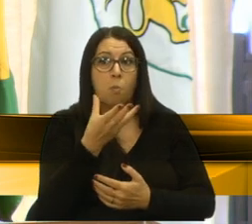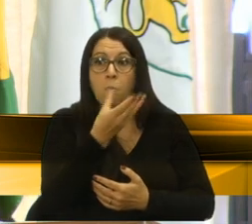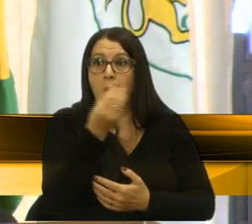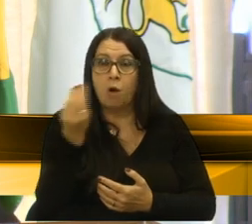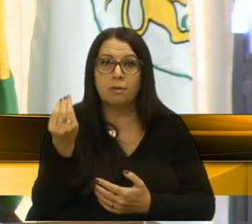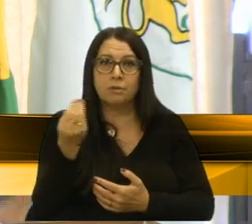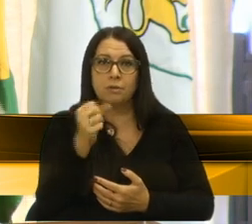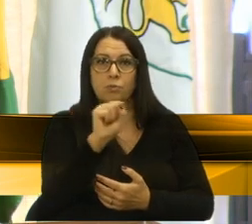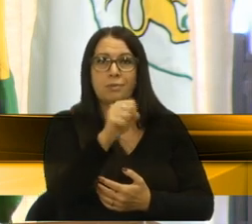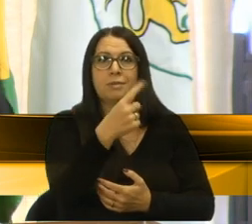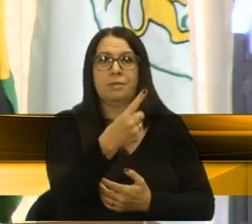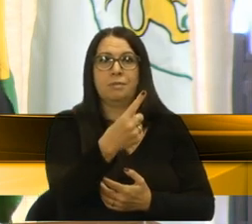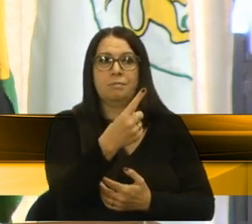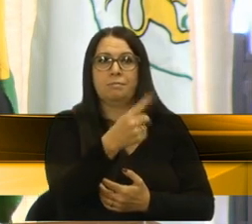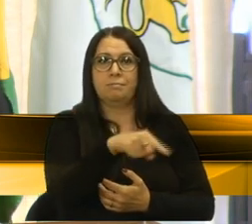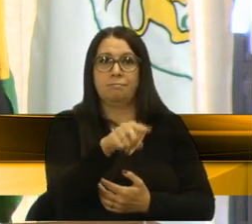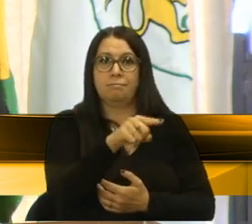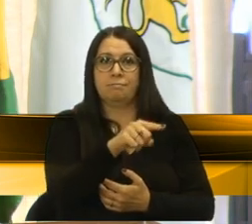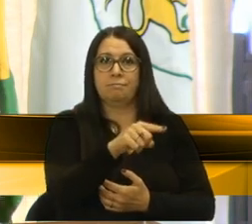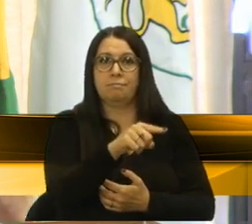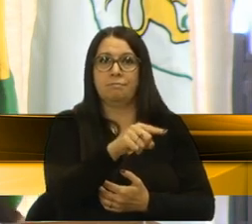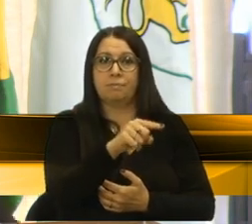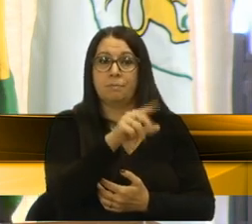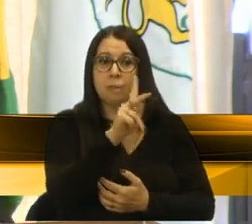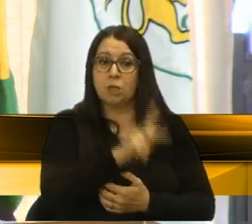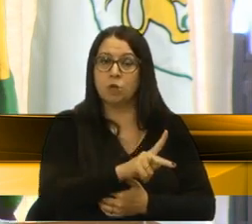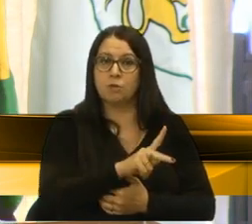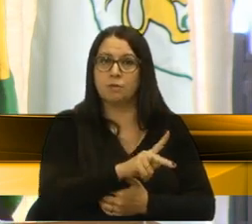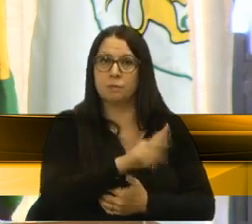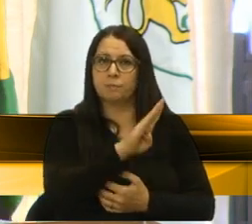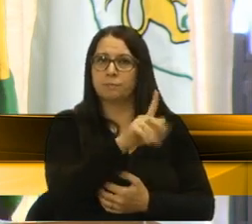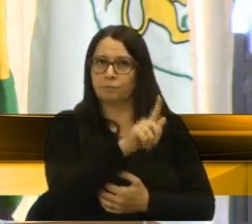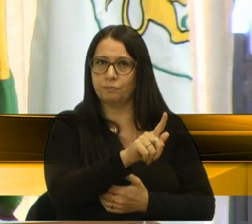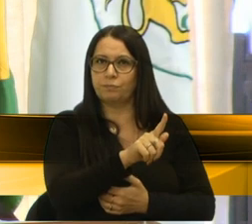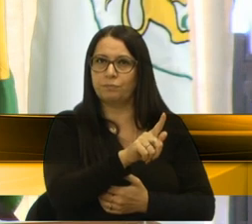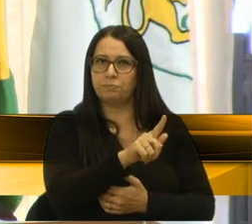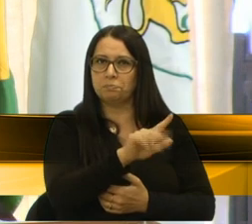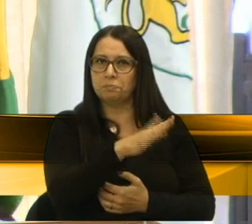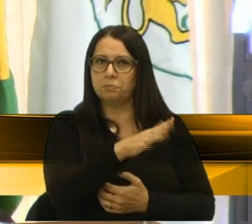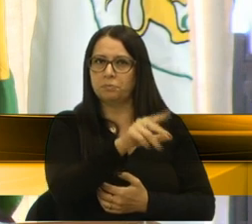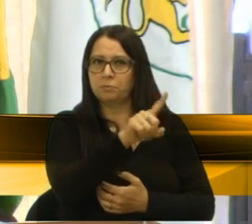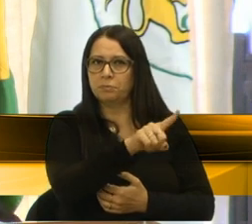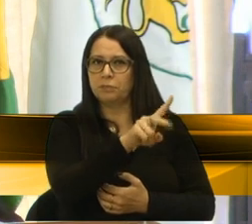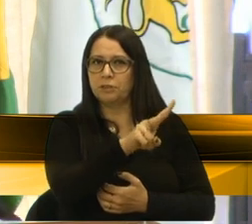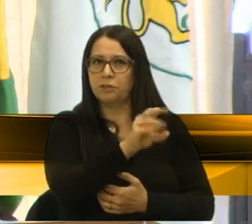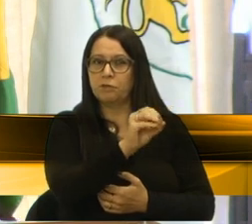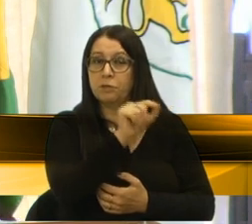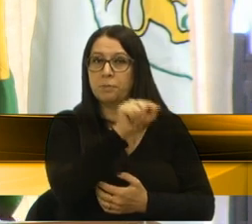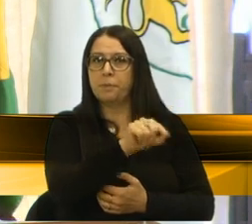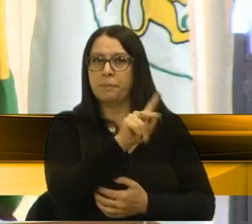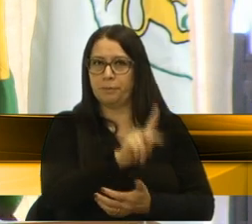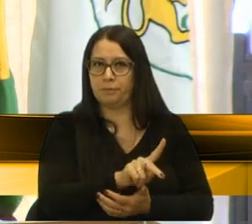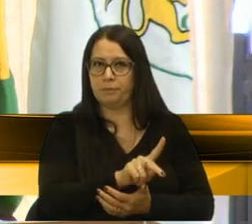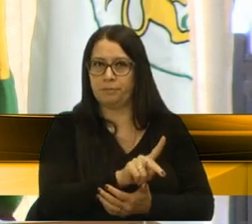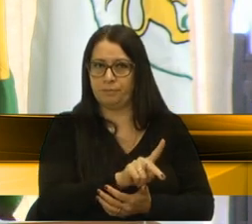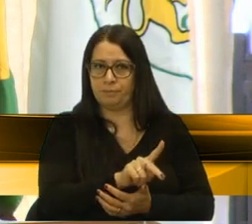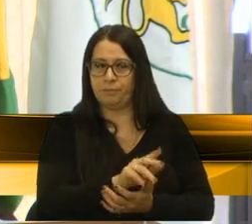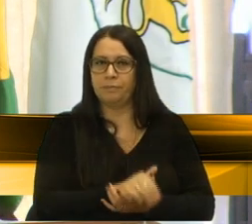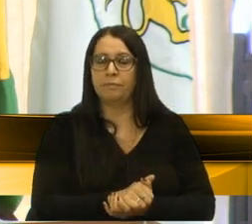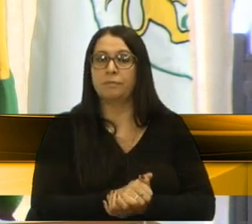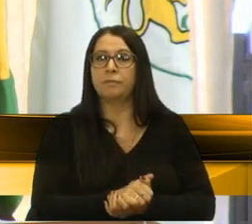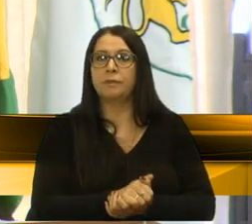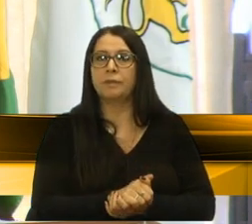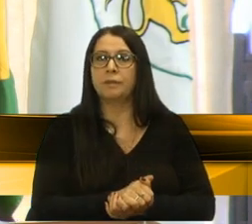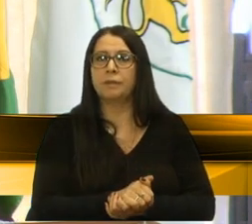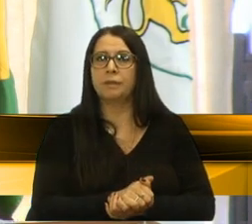está em 81 casos. Lá em Bento, gira em torno de umas 120 mil pessoas.